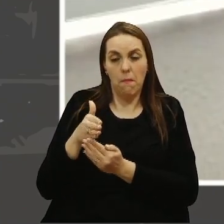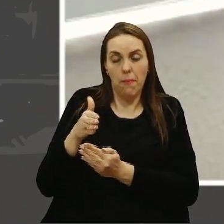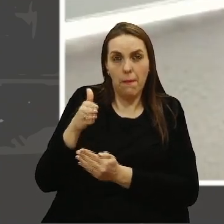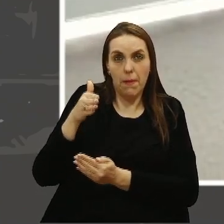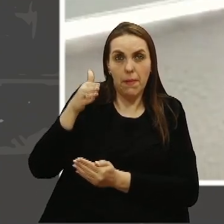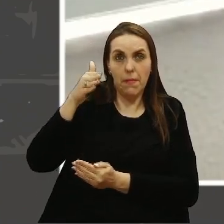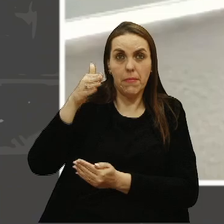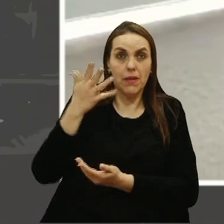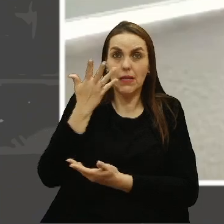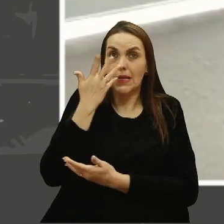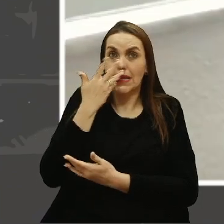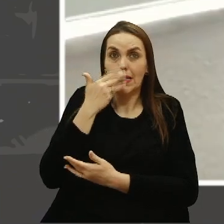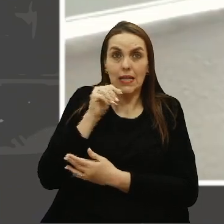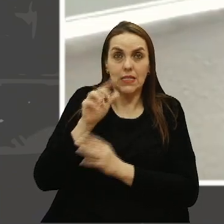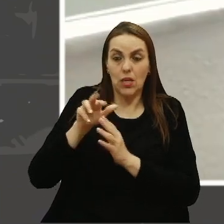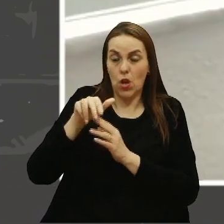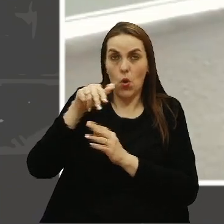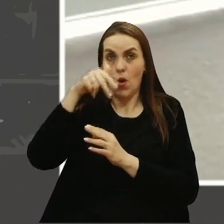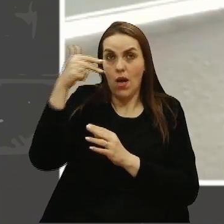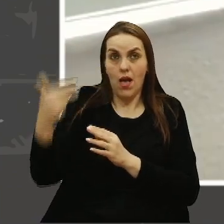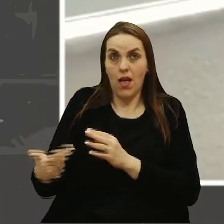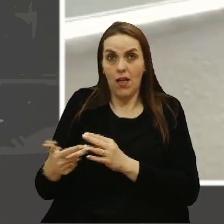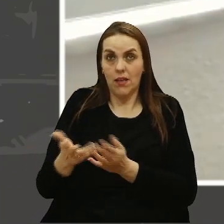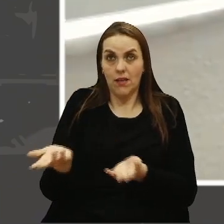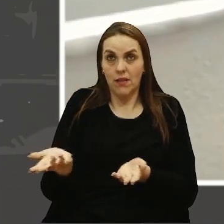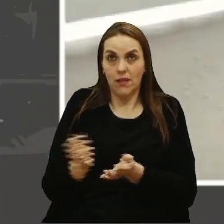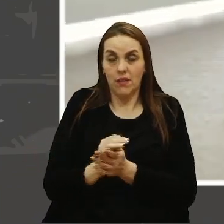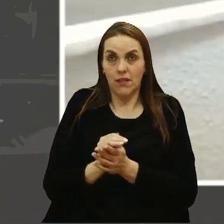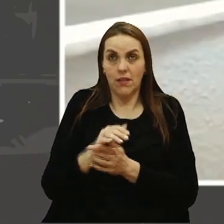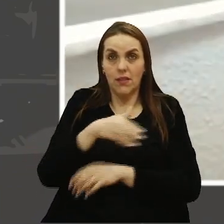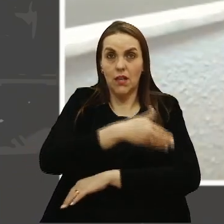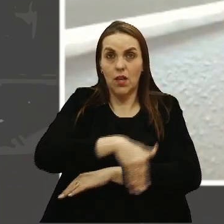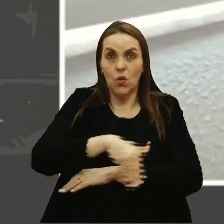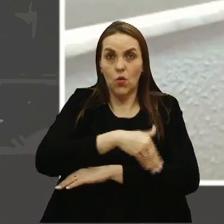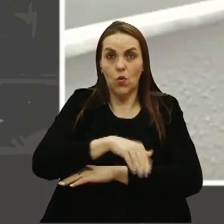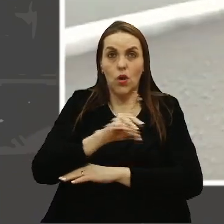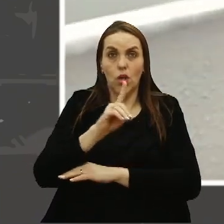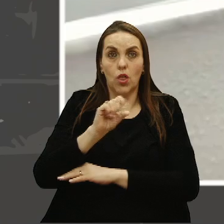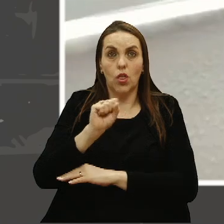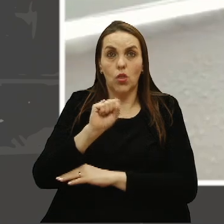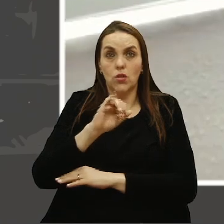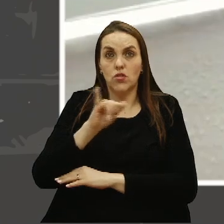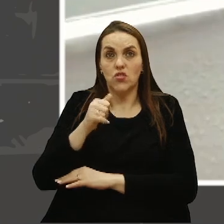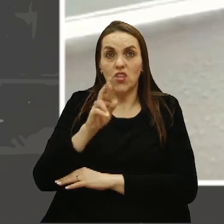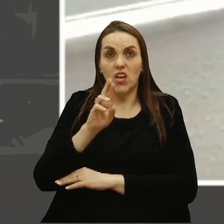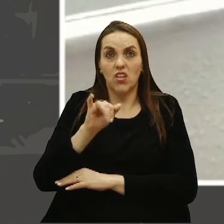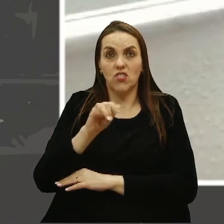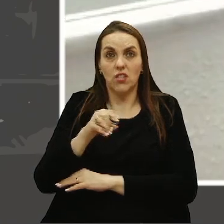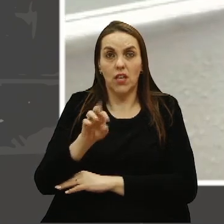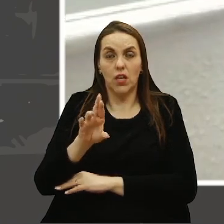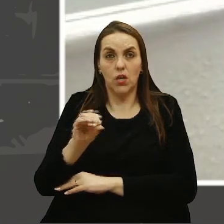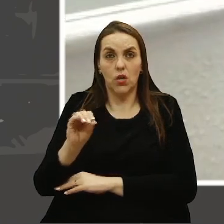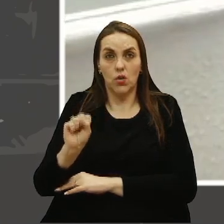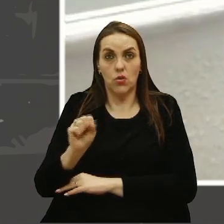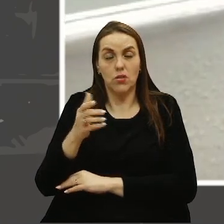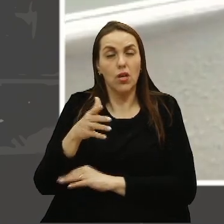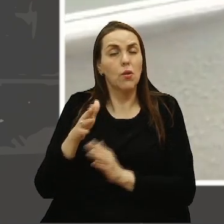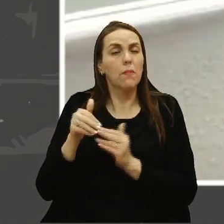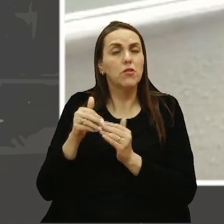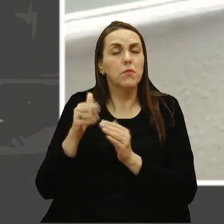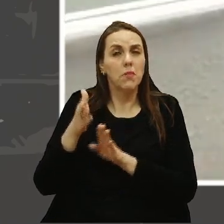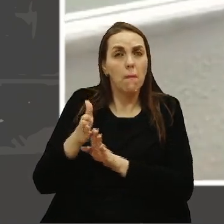para as crianças não caírem lá para o cânion, lá na Rua dos Jardineiros. Eu estou pedindo há mais de um ano esse